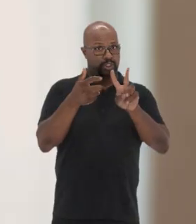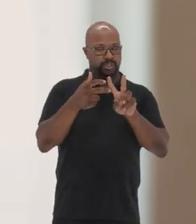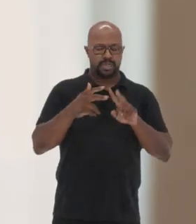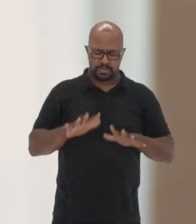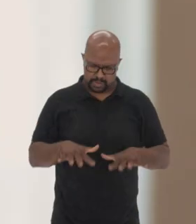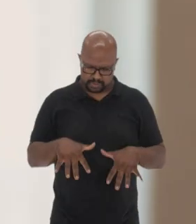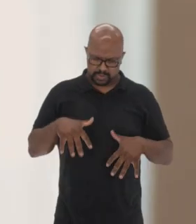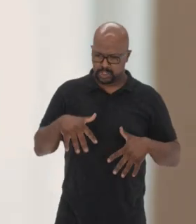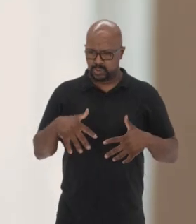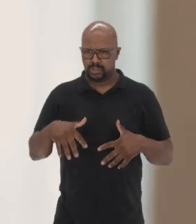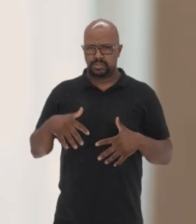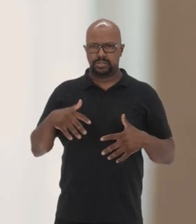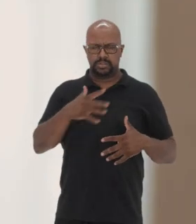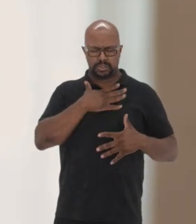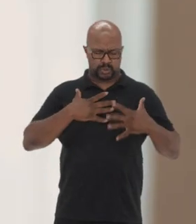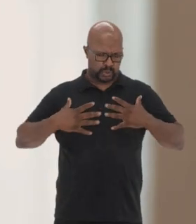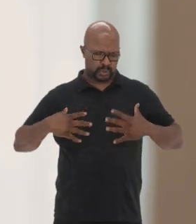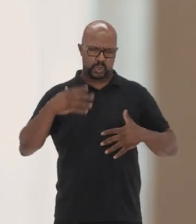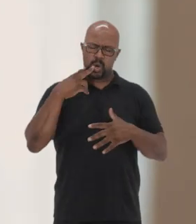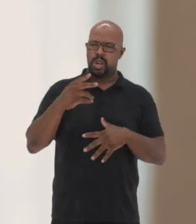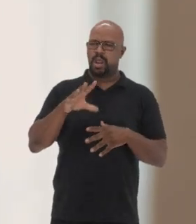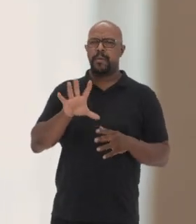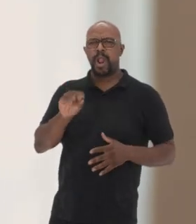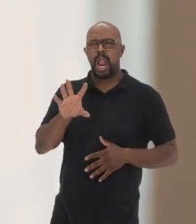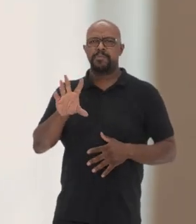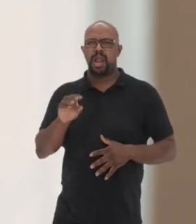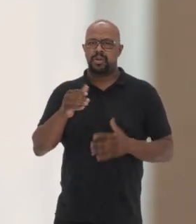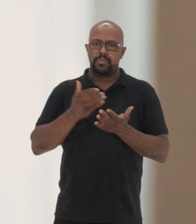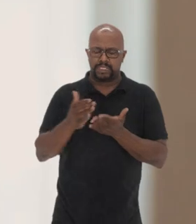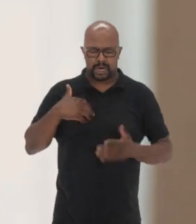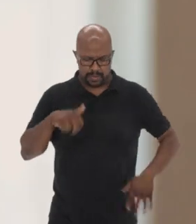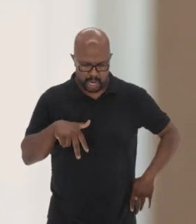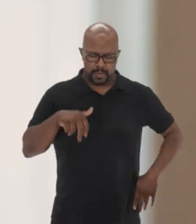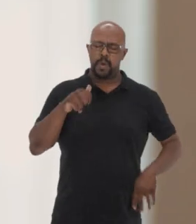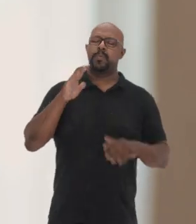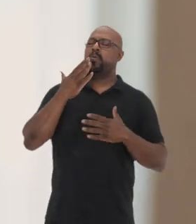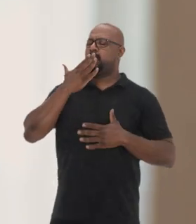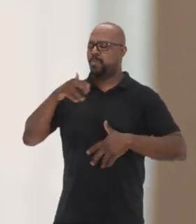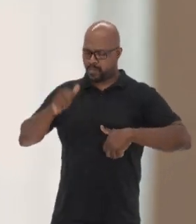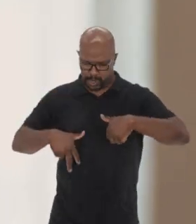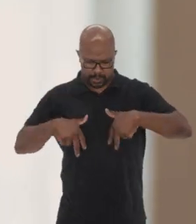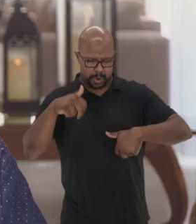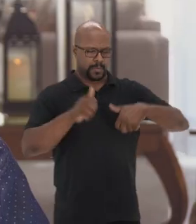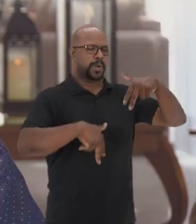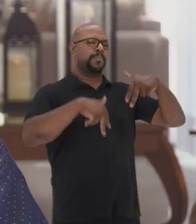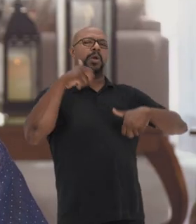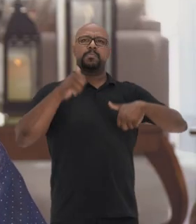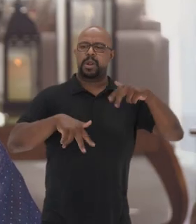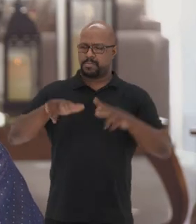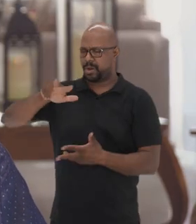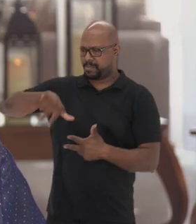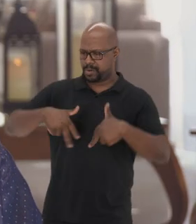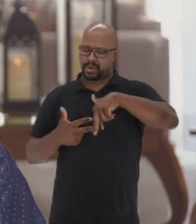né tangeram corno ou buzina e começaram a assaltar e dançar um pedaço por isso